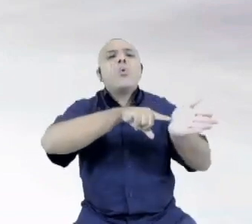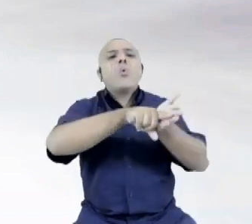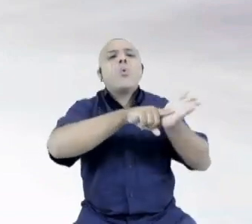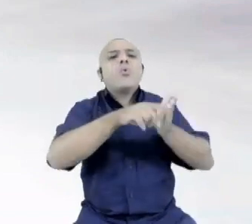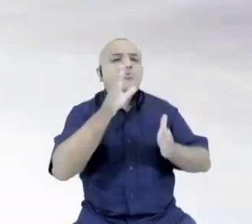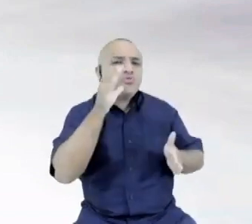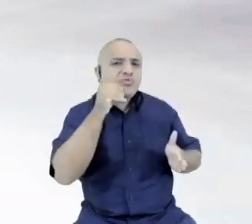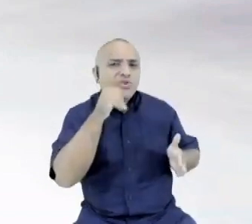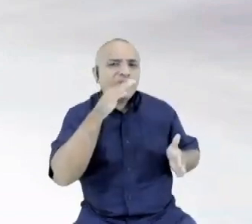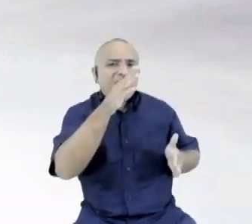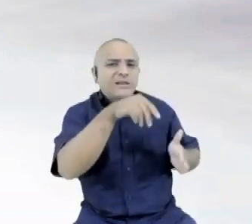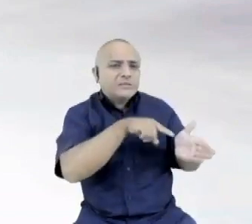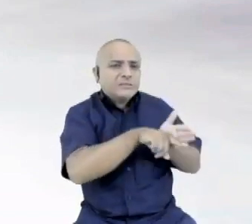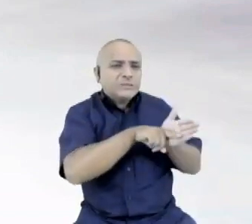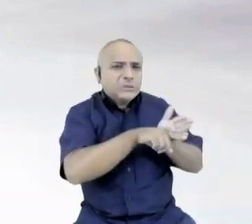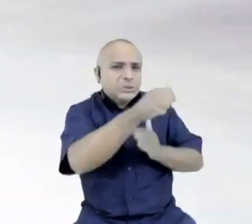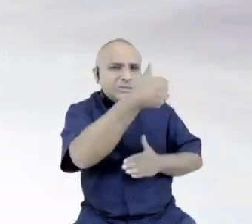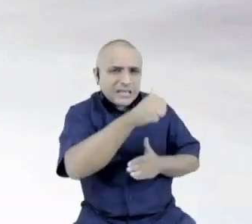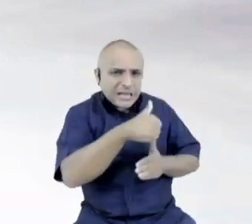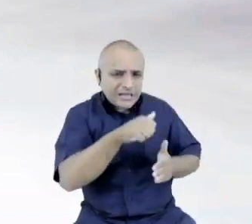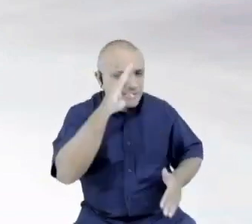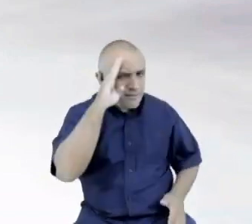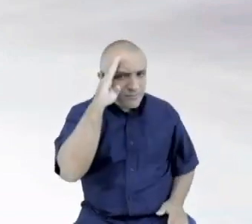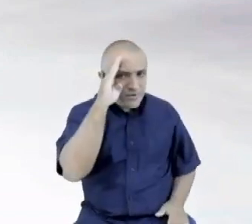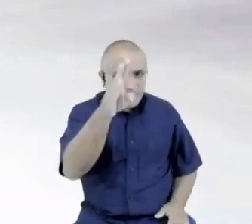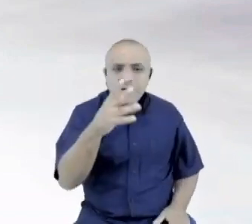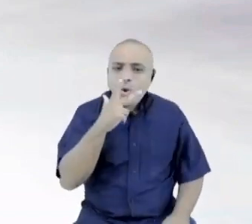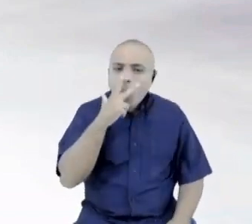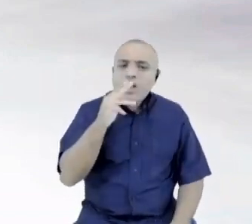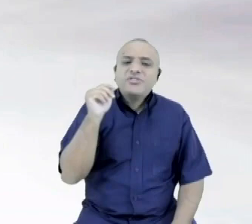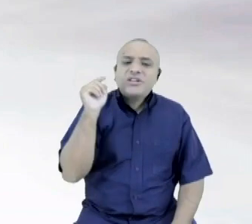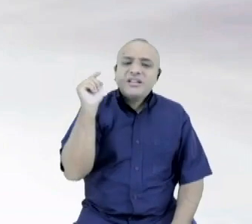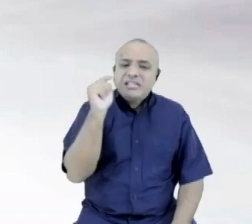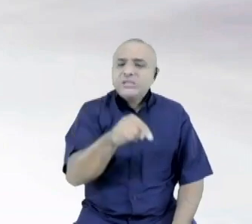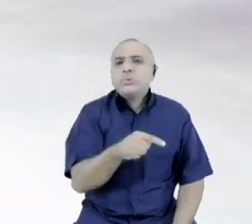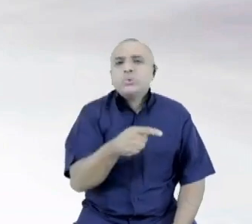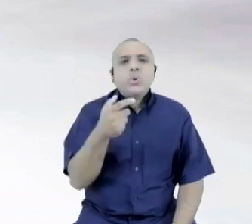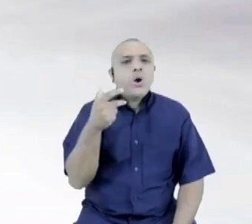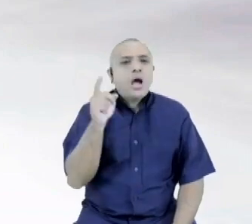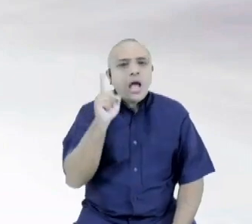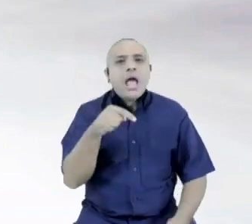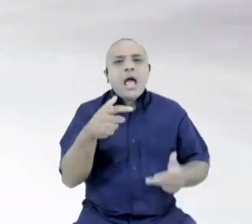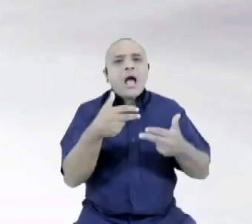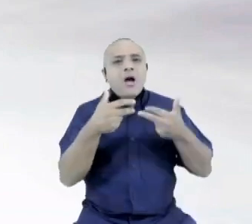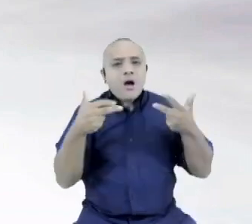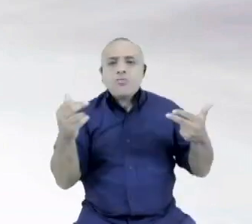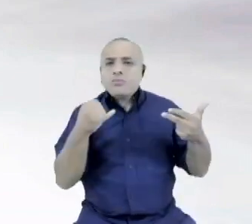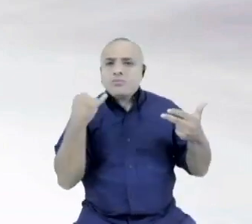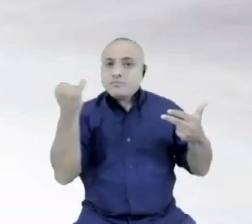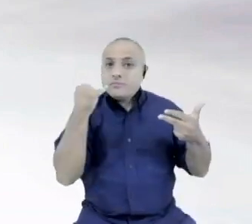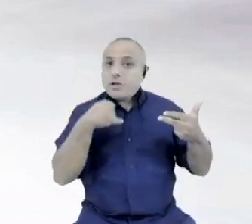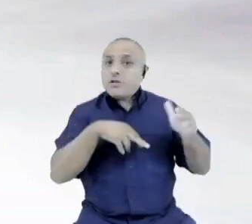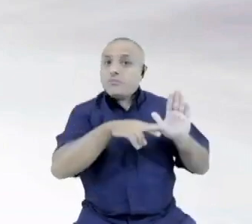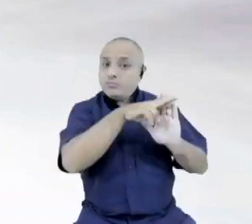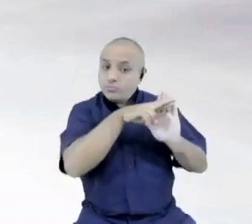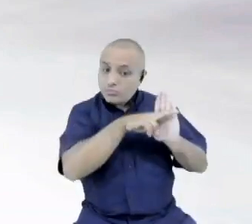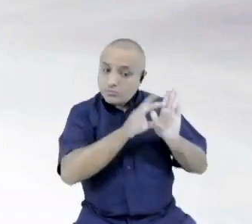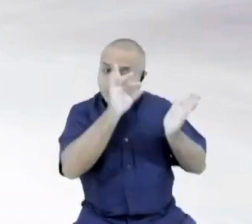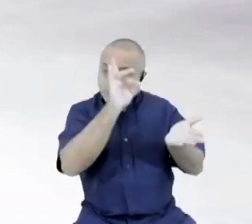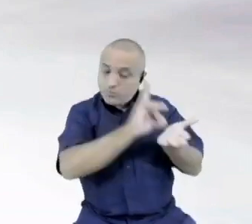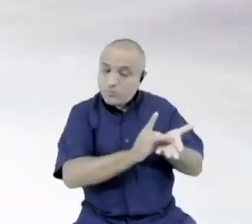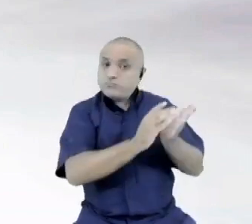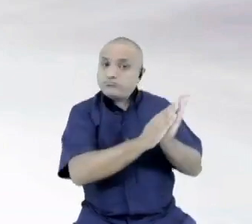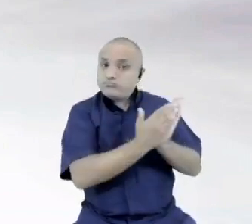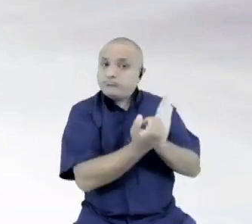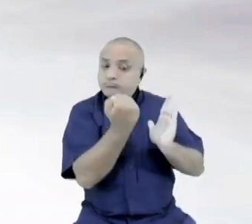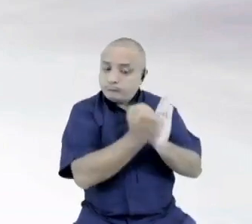área, né, os analistas principalmente. Então, eu acho que isso é algo importante. A regulamentação do mercado, eu acho que a gente tem um